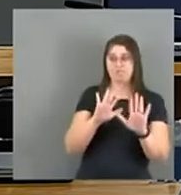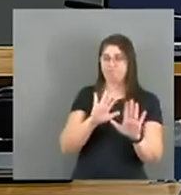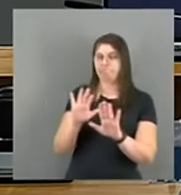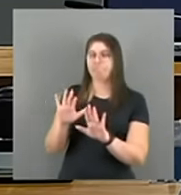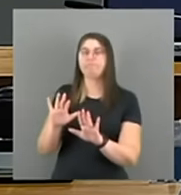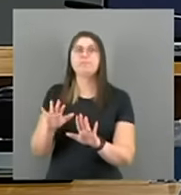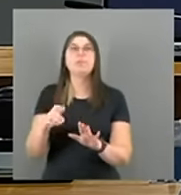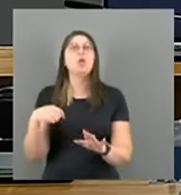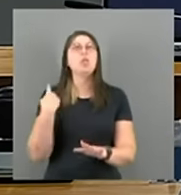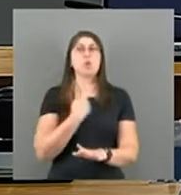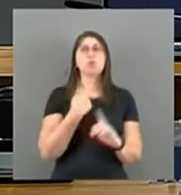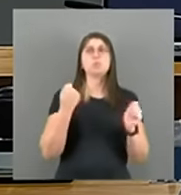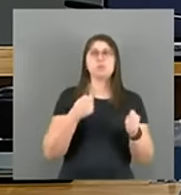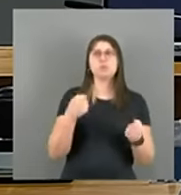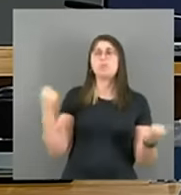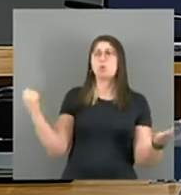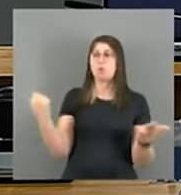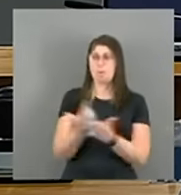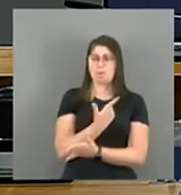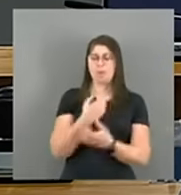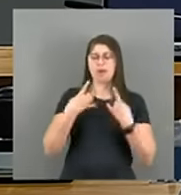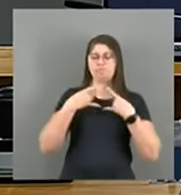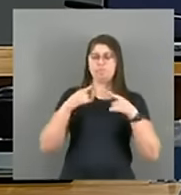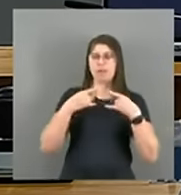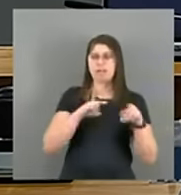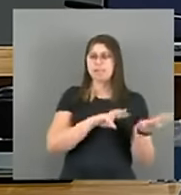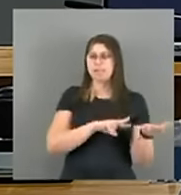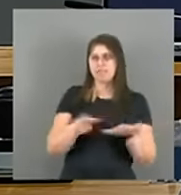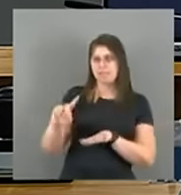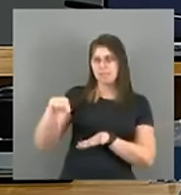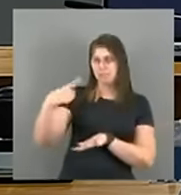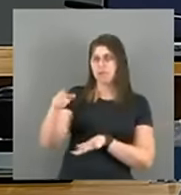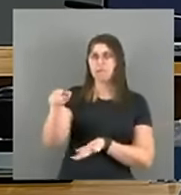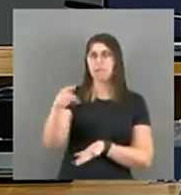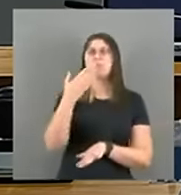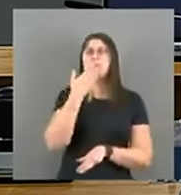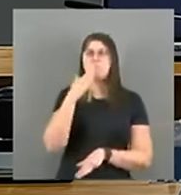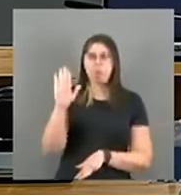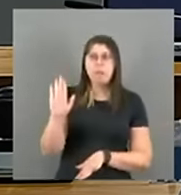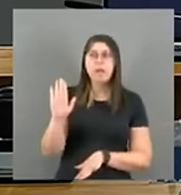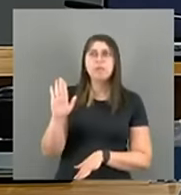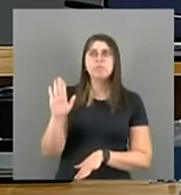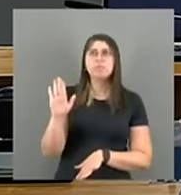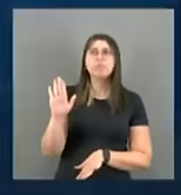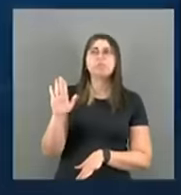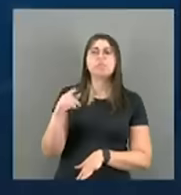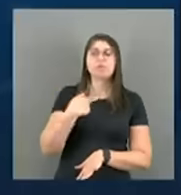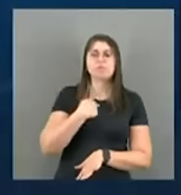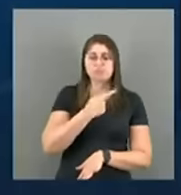as passagens para a semana que vem? E você dá a sua palavra, que vai nos receber aí?